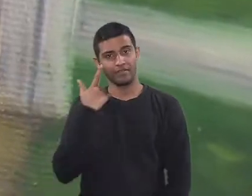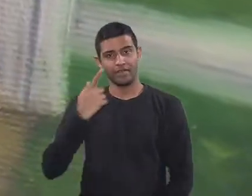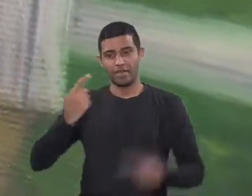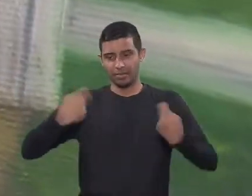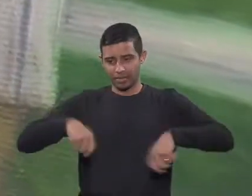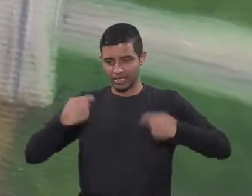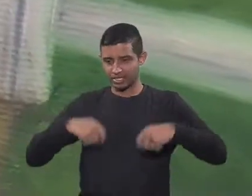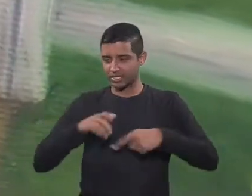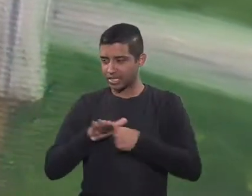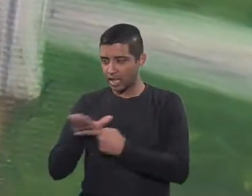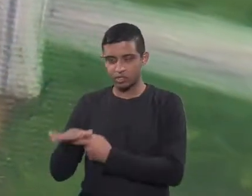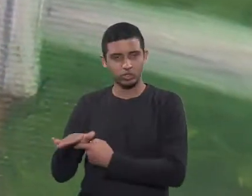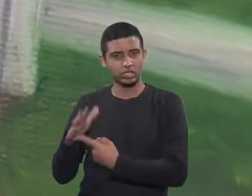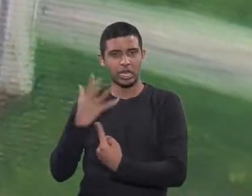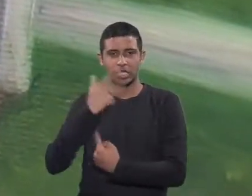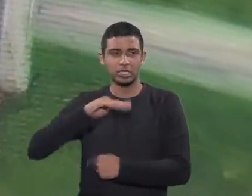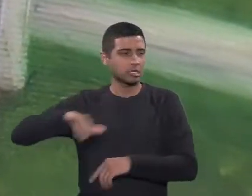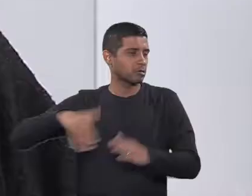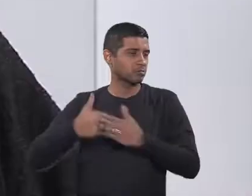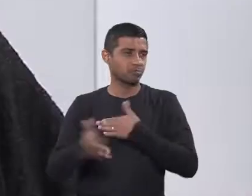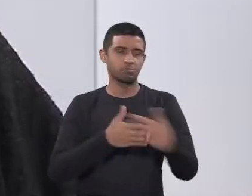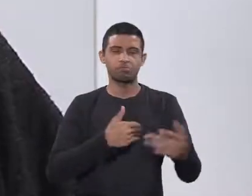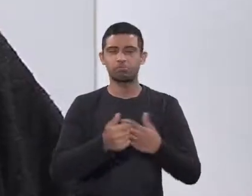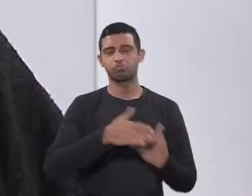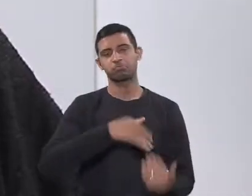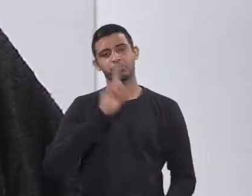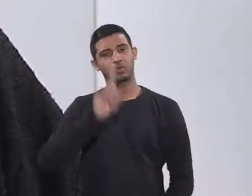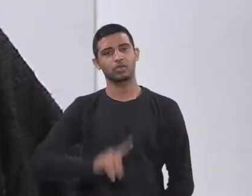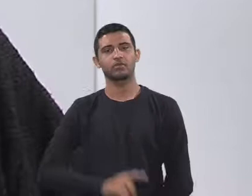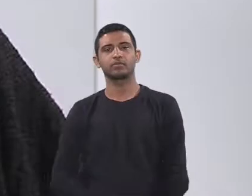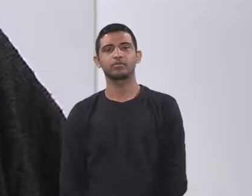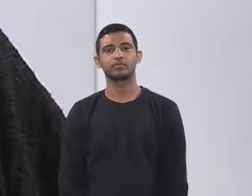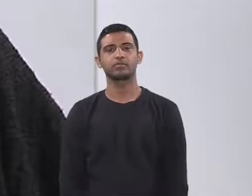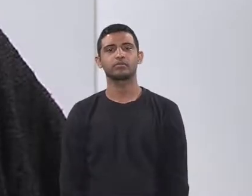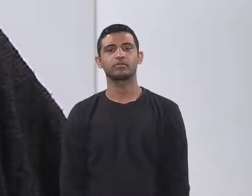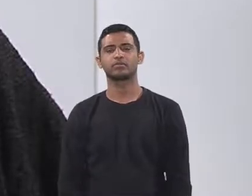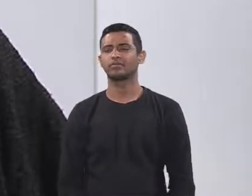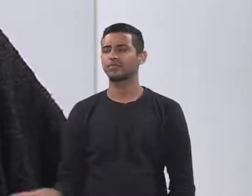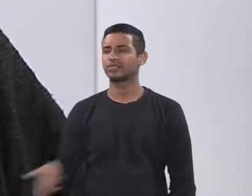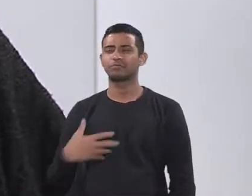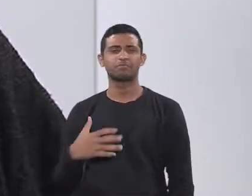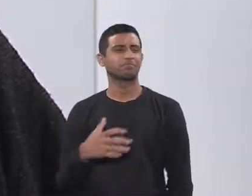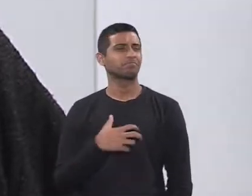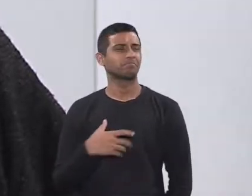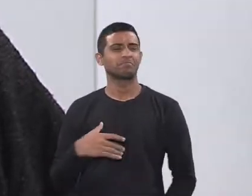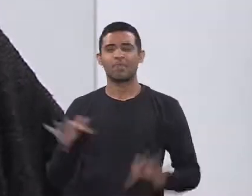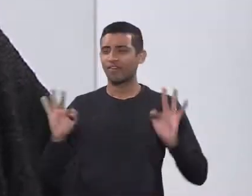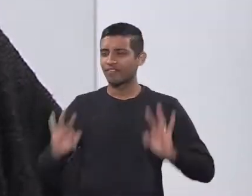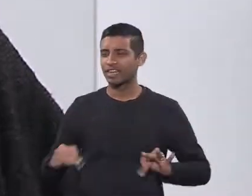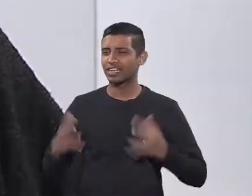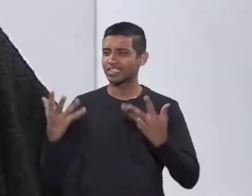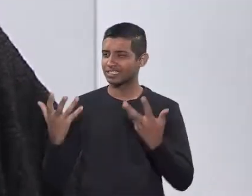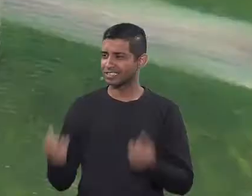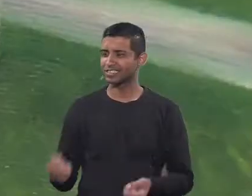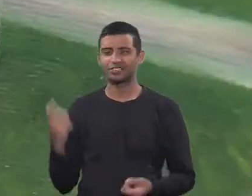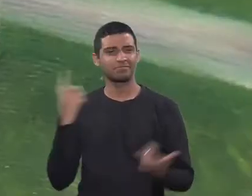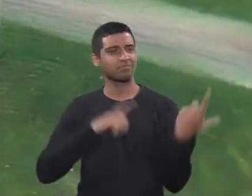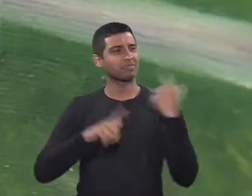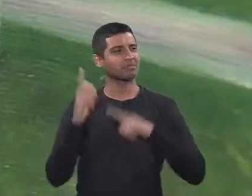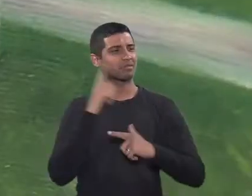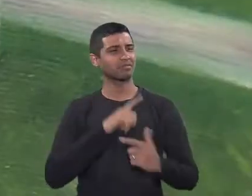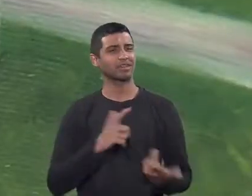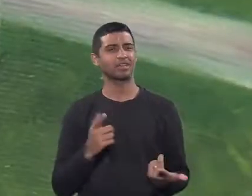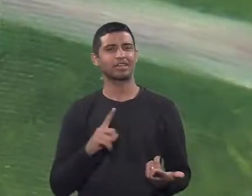aplicado a crianças com qualquer deficiência. E ele foi muito feliz, foi aceito,